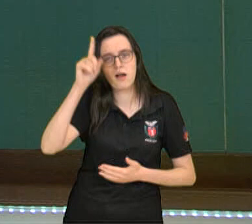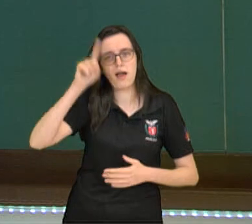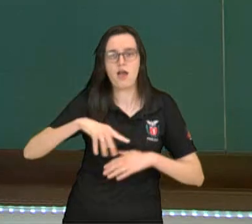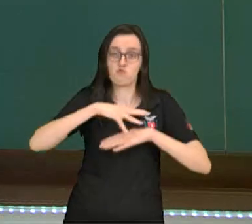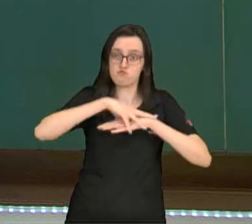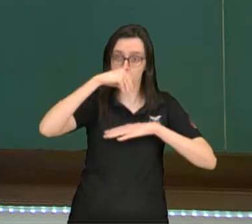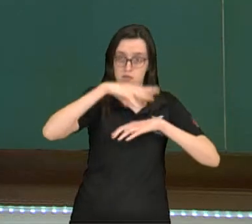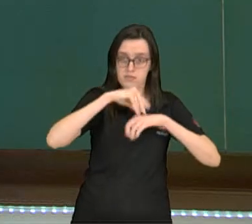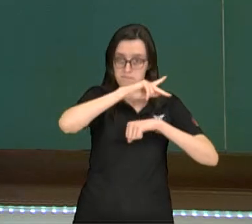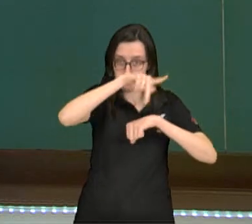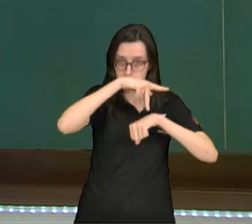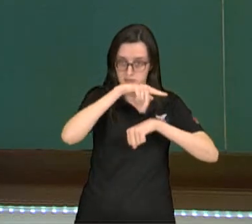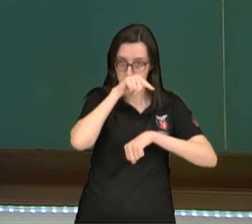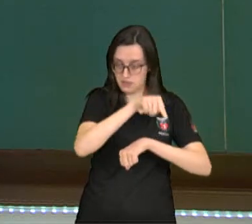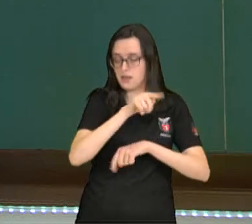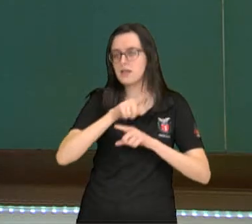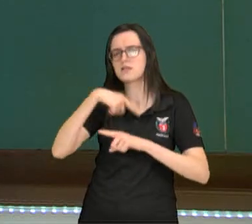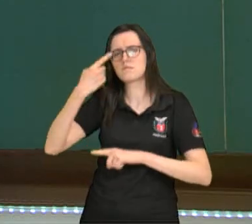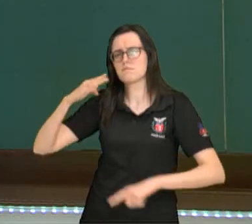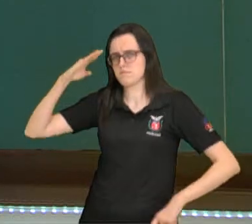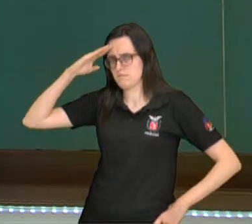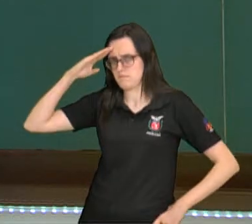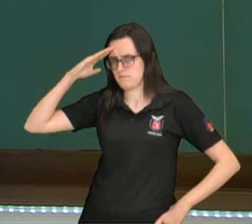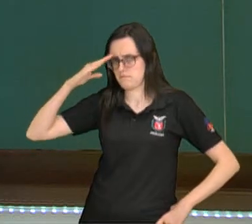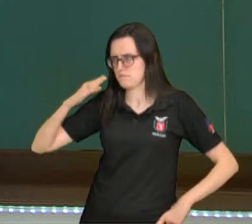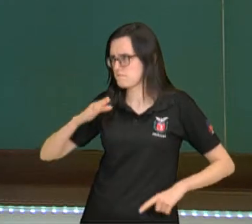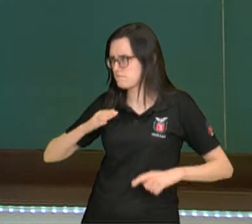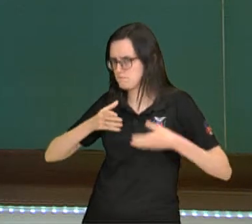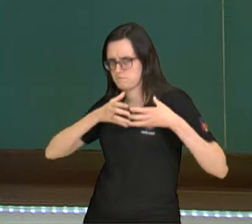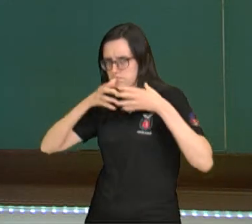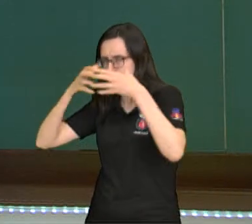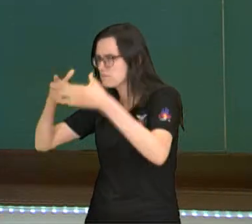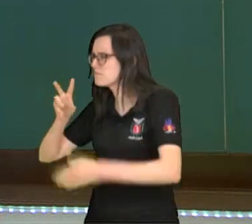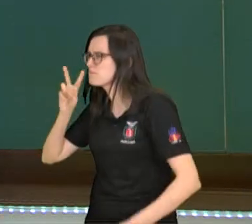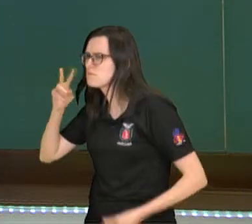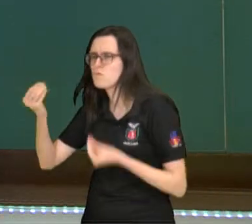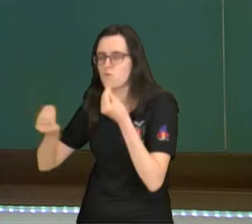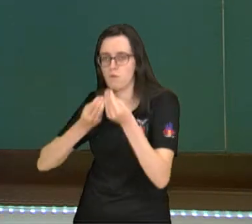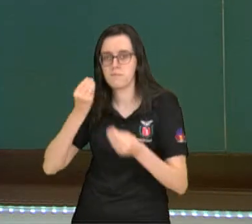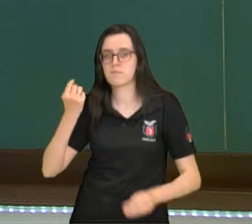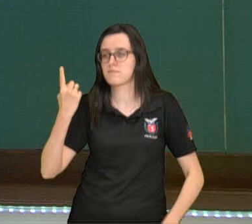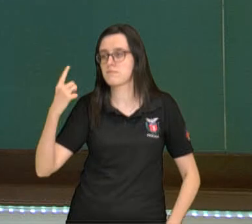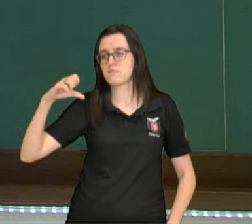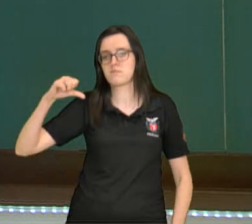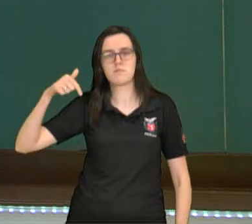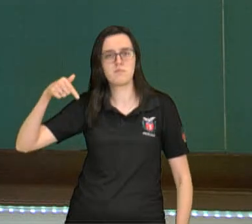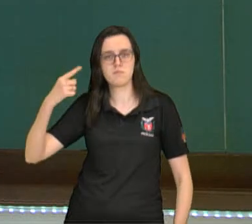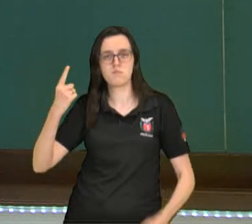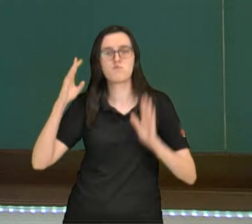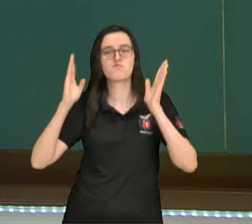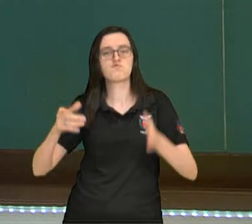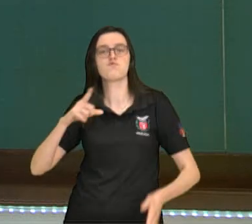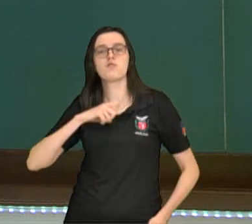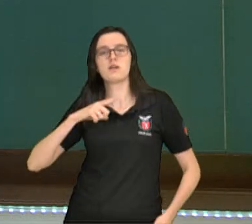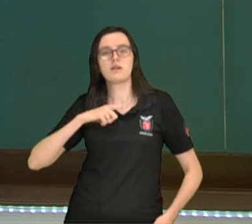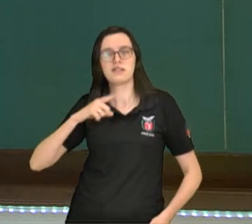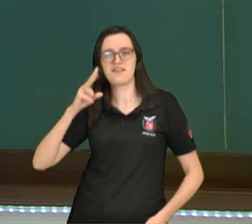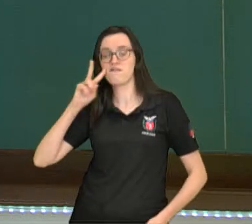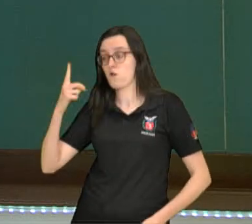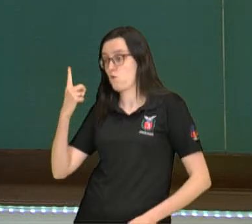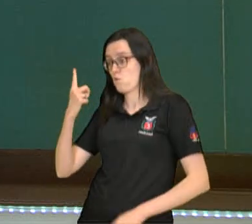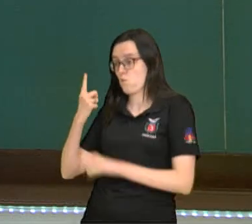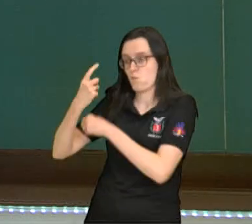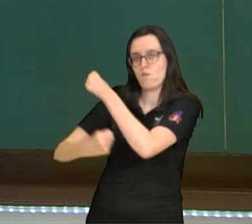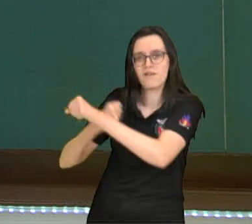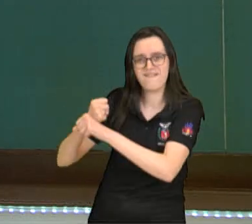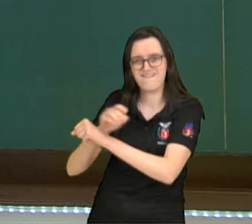então os militares foram lá para ver como é que praticava isso. E em 71, a gente já teve, um ano depois que eles foram fazer a